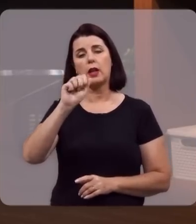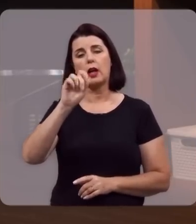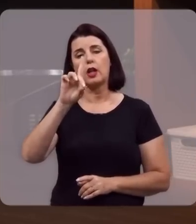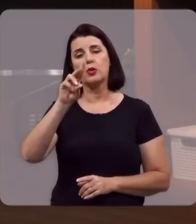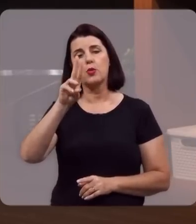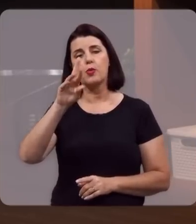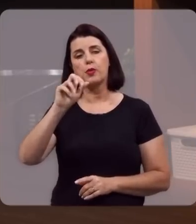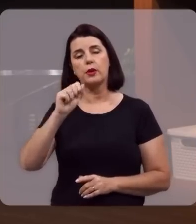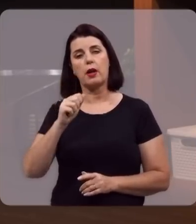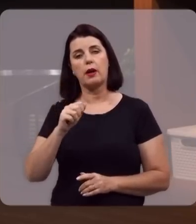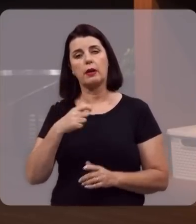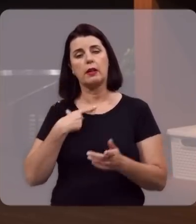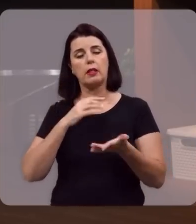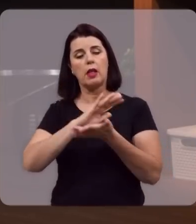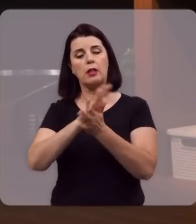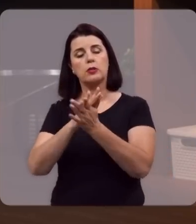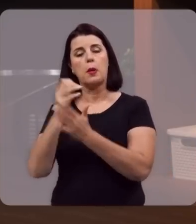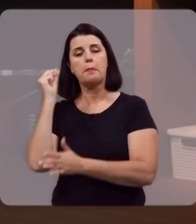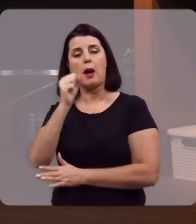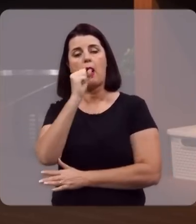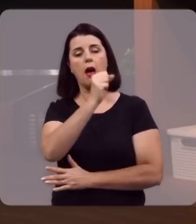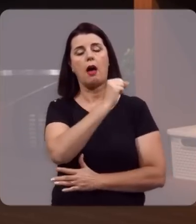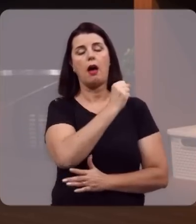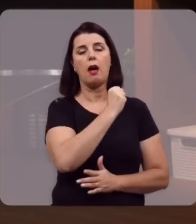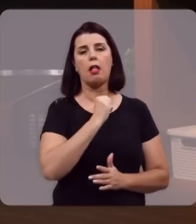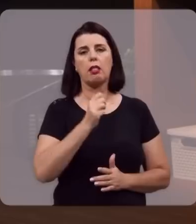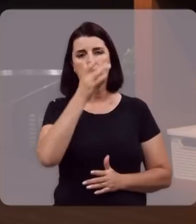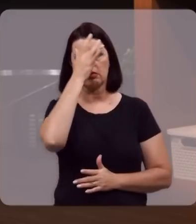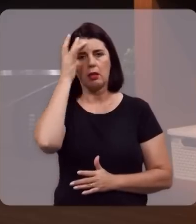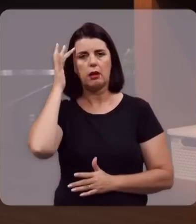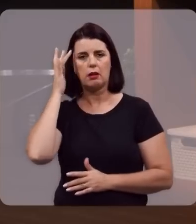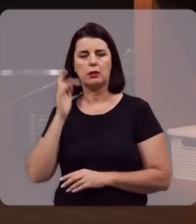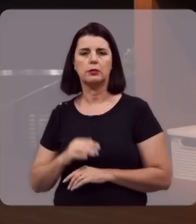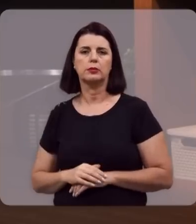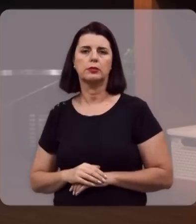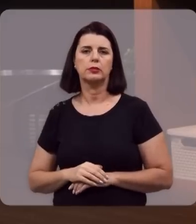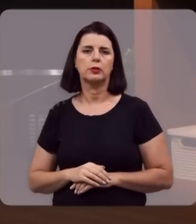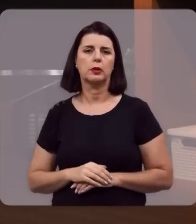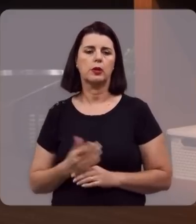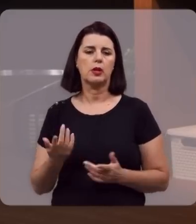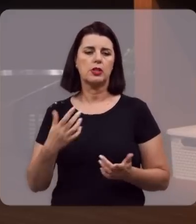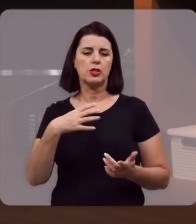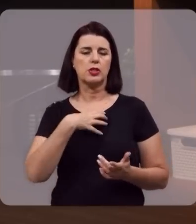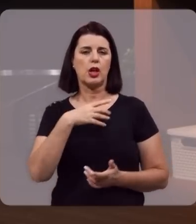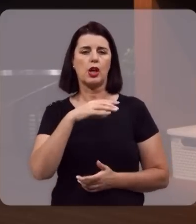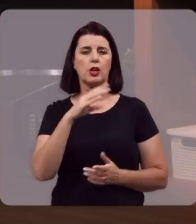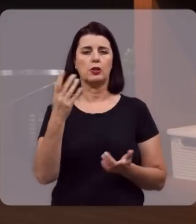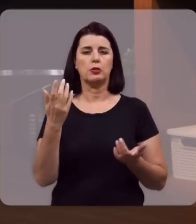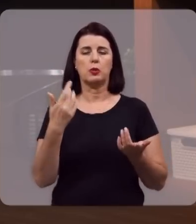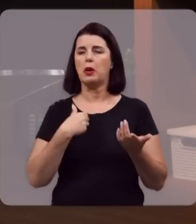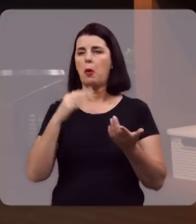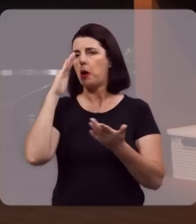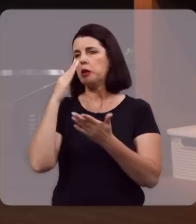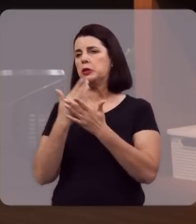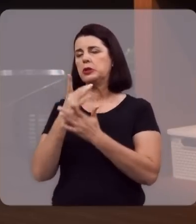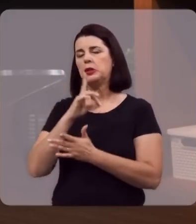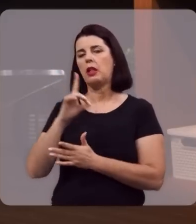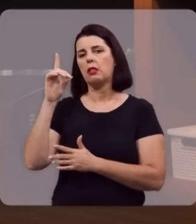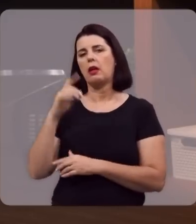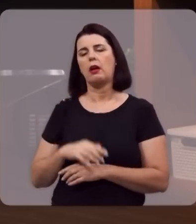trouxeram derramamento de sangue entre as nações, regimes totalitários,